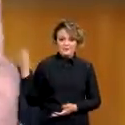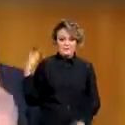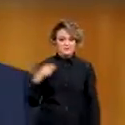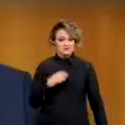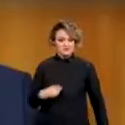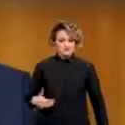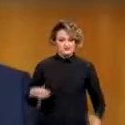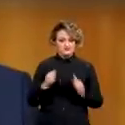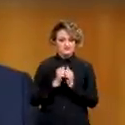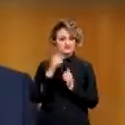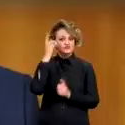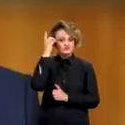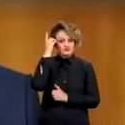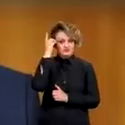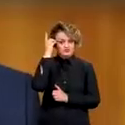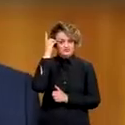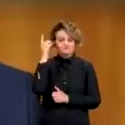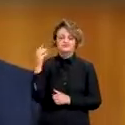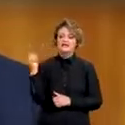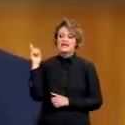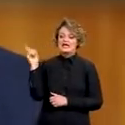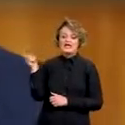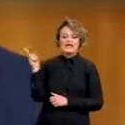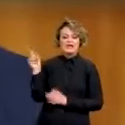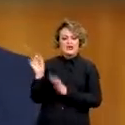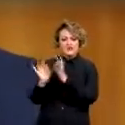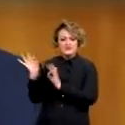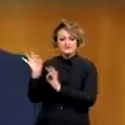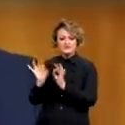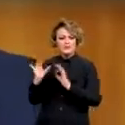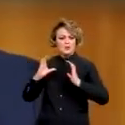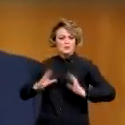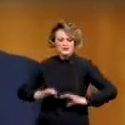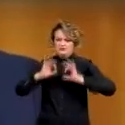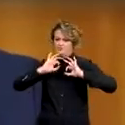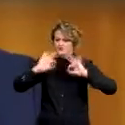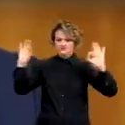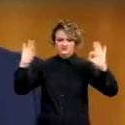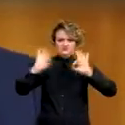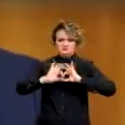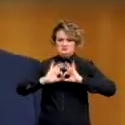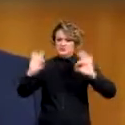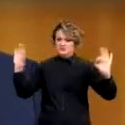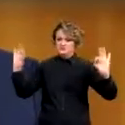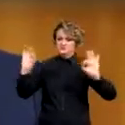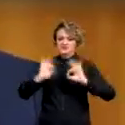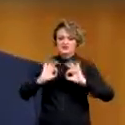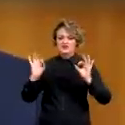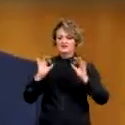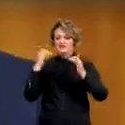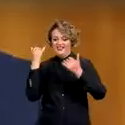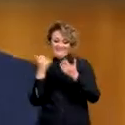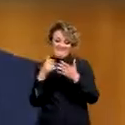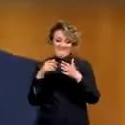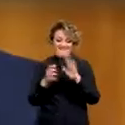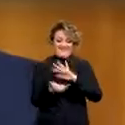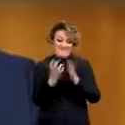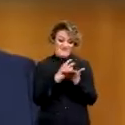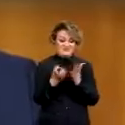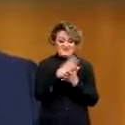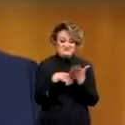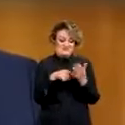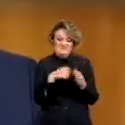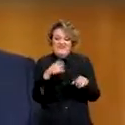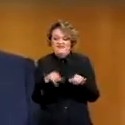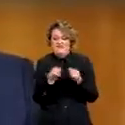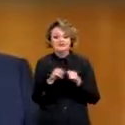foi ministro da cidade da Dilma Rousseff, ele teve um comportamento exemplar. Tá? Ele não brincou com a reforma tributária, ele levou a